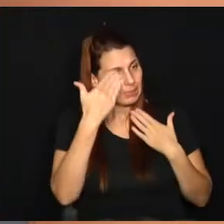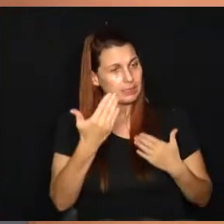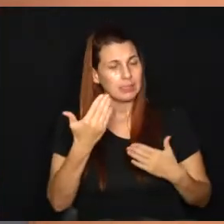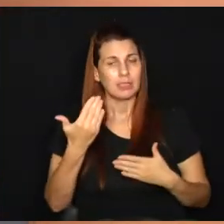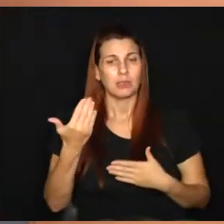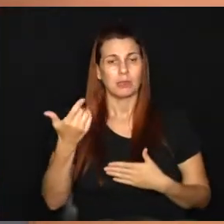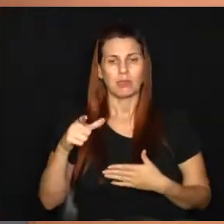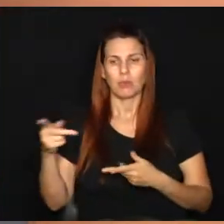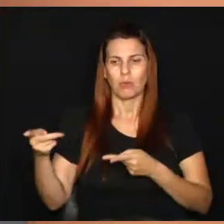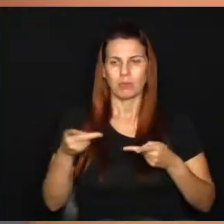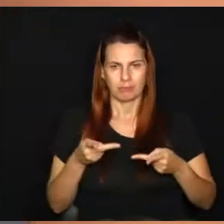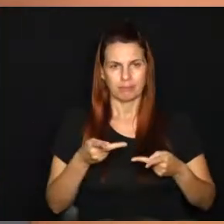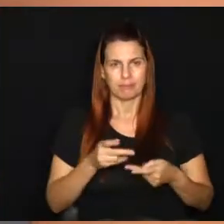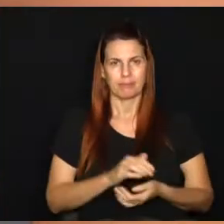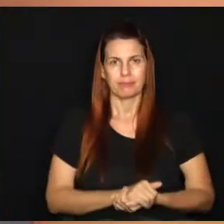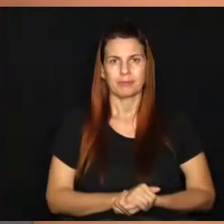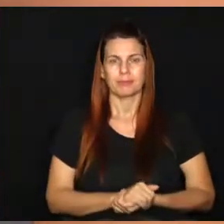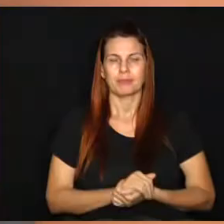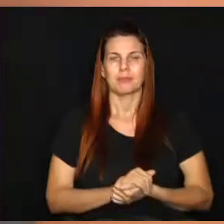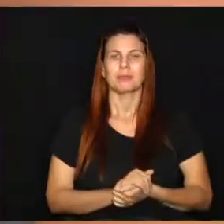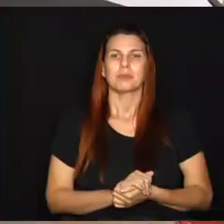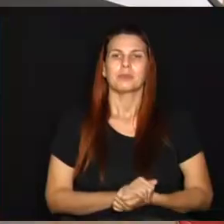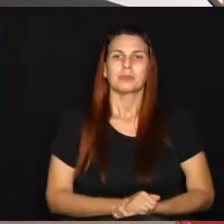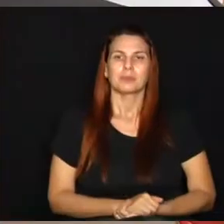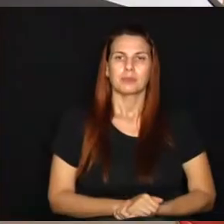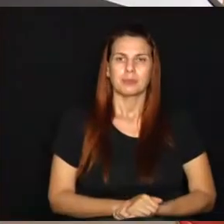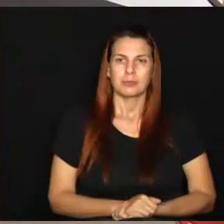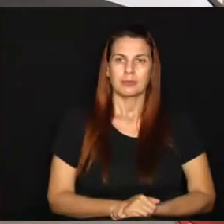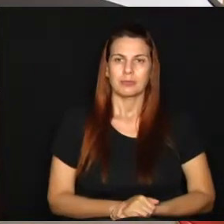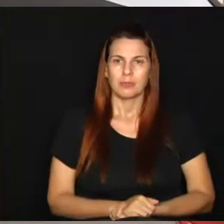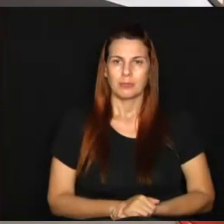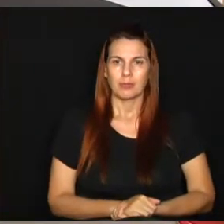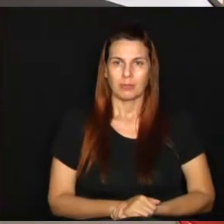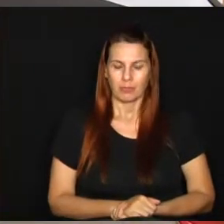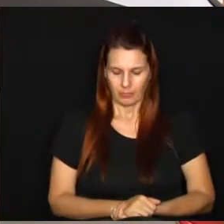pelo convite. Tá? É isso.